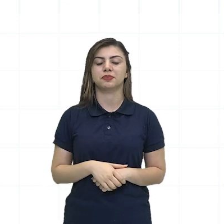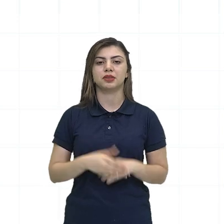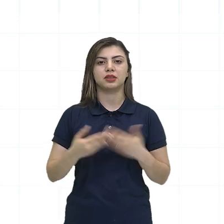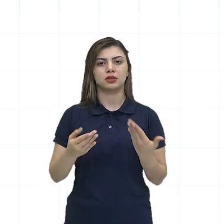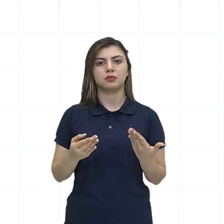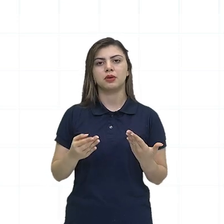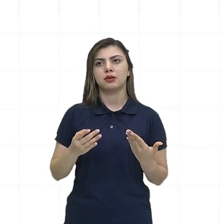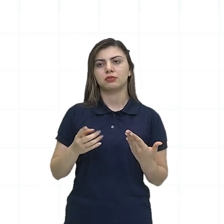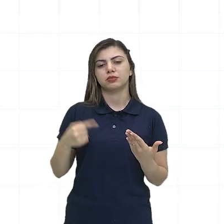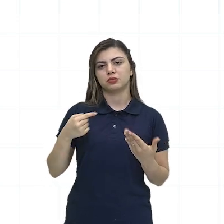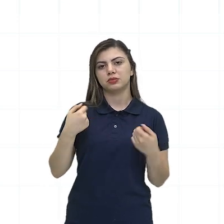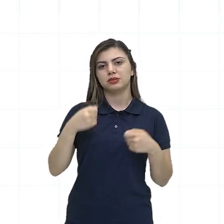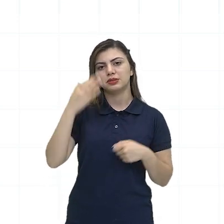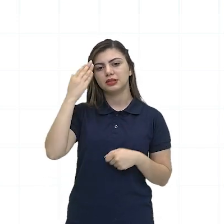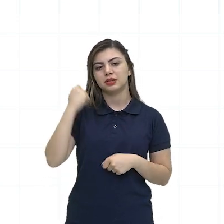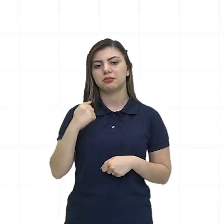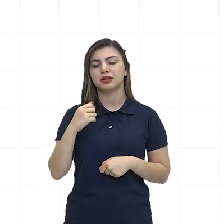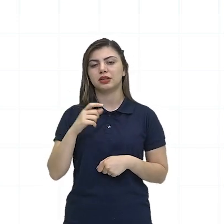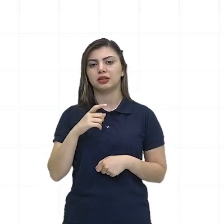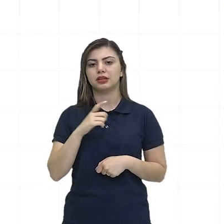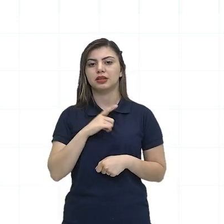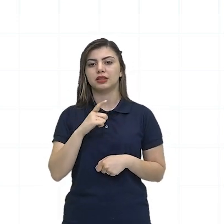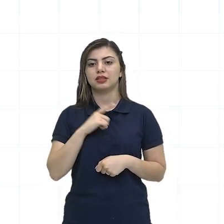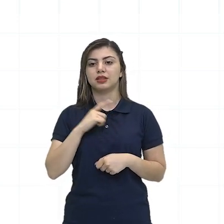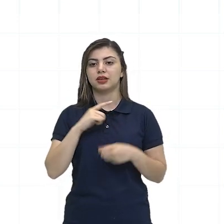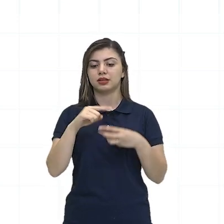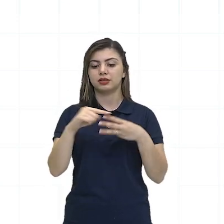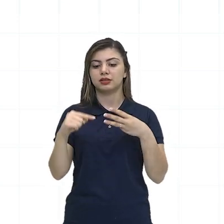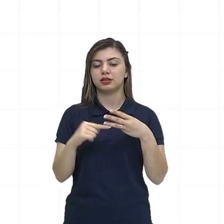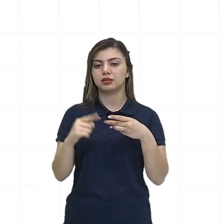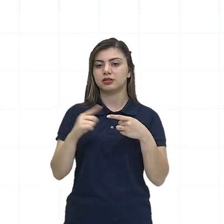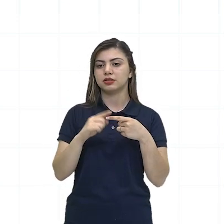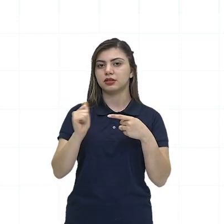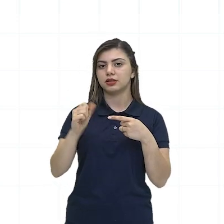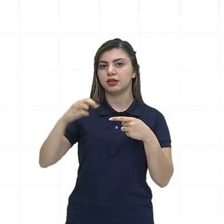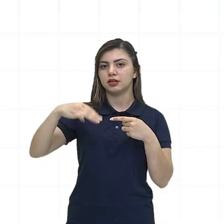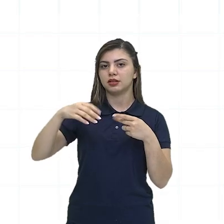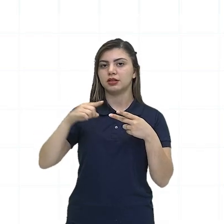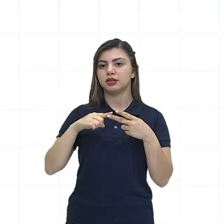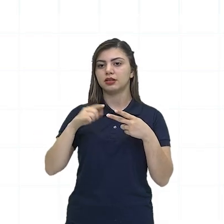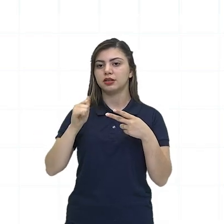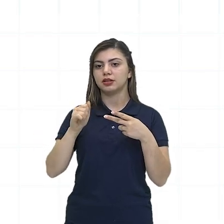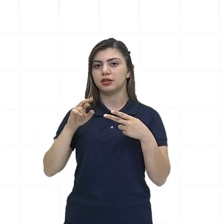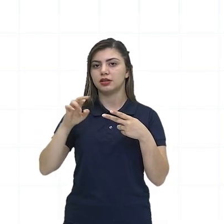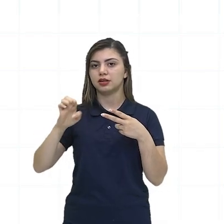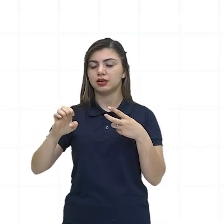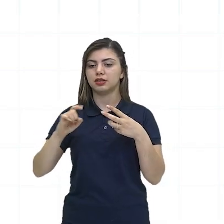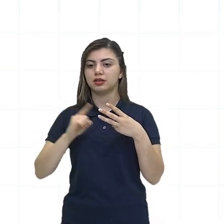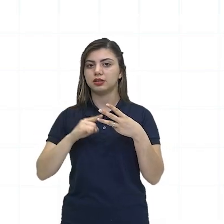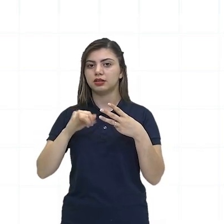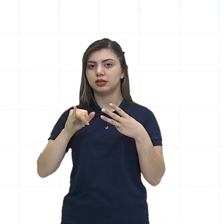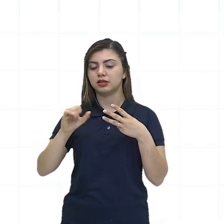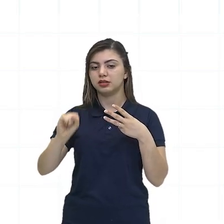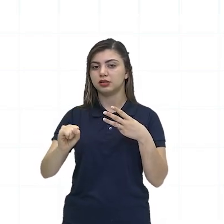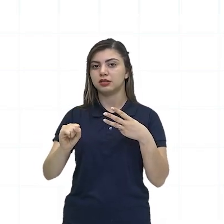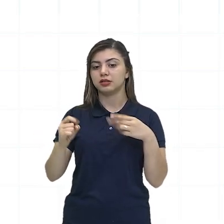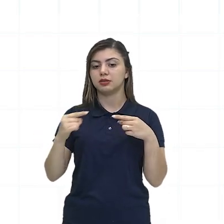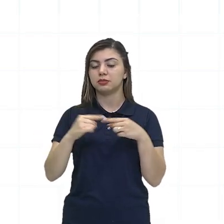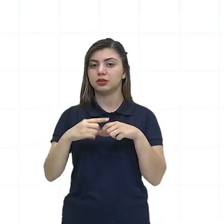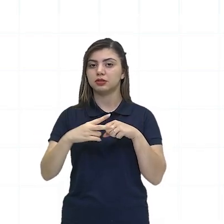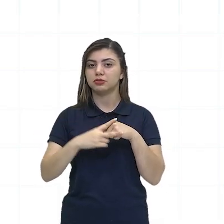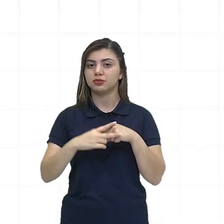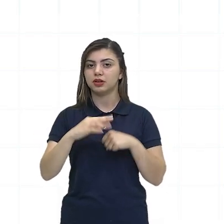basta saber que o verbo to be é o am, o are e o is. Vocês precisam saber em que situações vocês vão